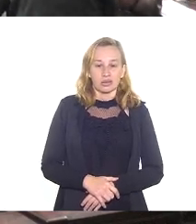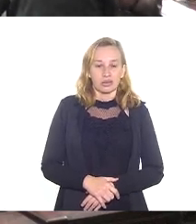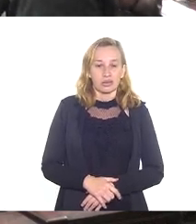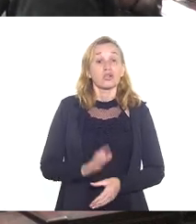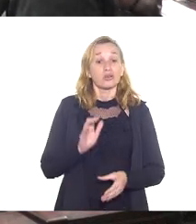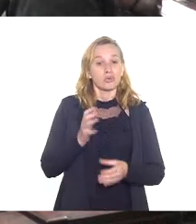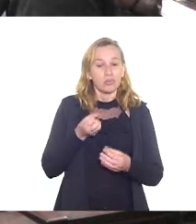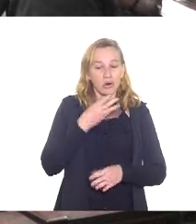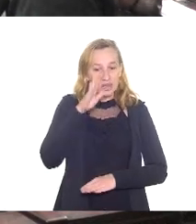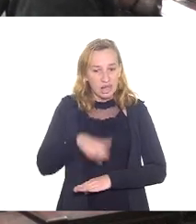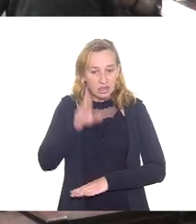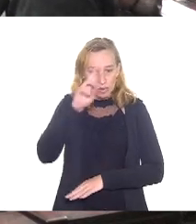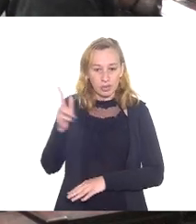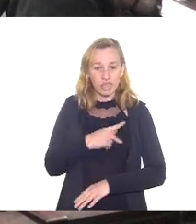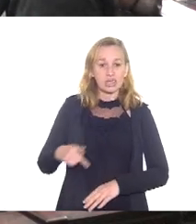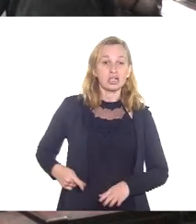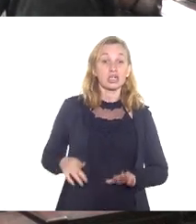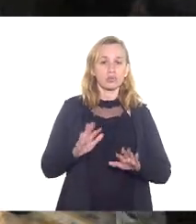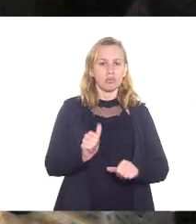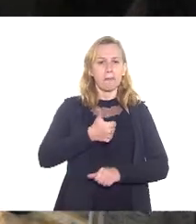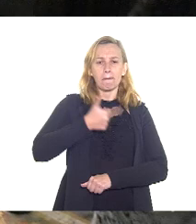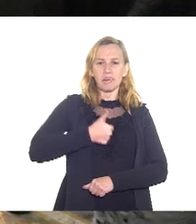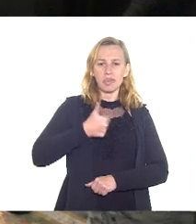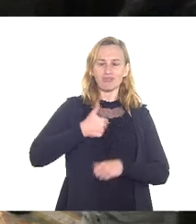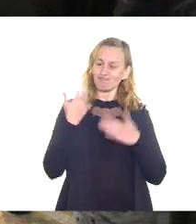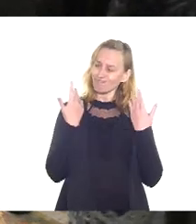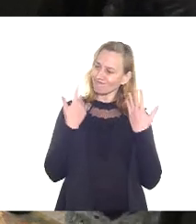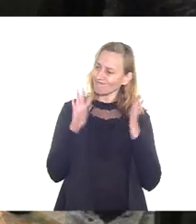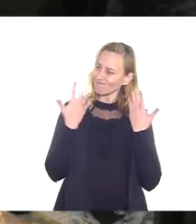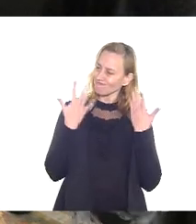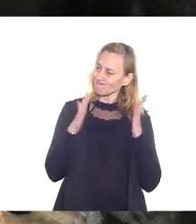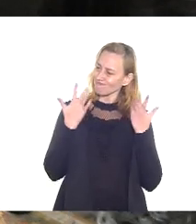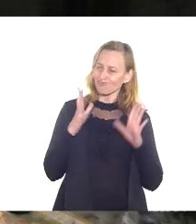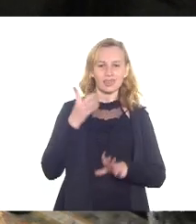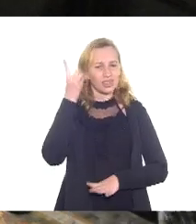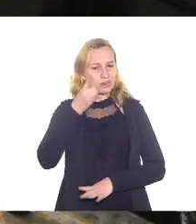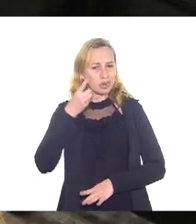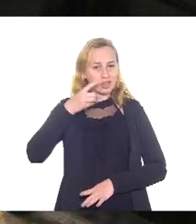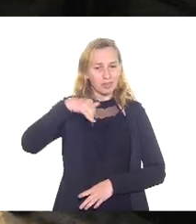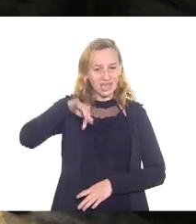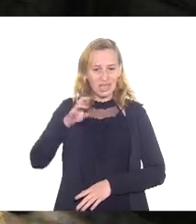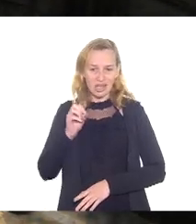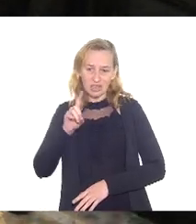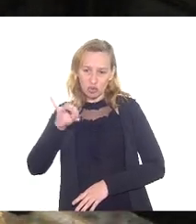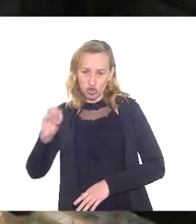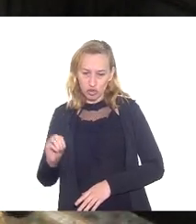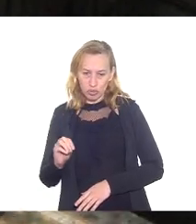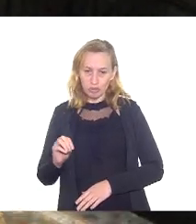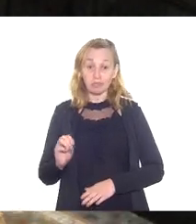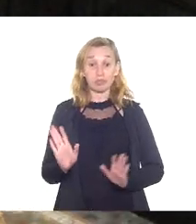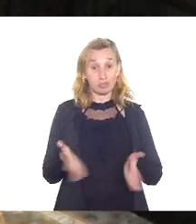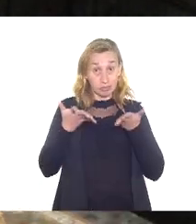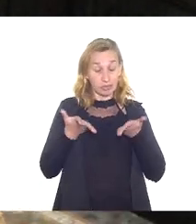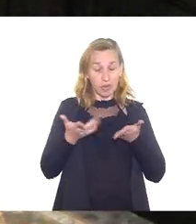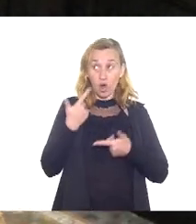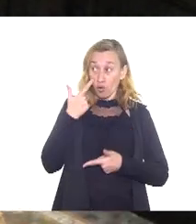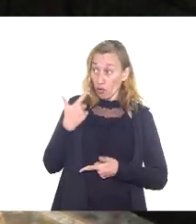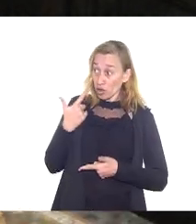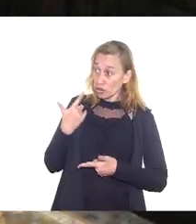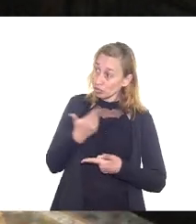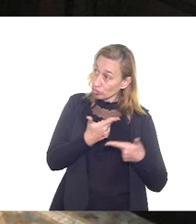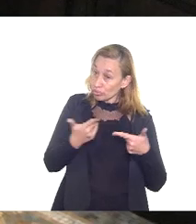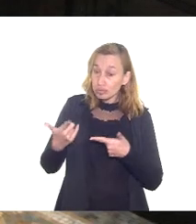Boa tarde, presidente. Presidente, primeiro parabenizar o deputado Marcelo do Sodino por essa iniciativa, visto que eu venho